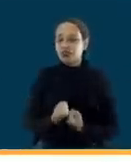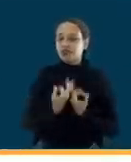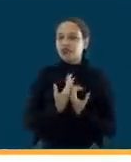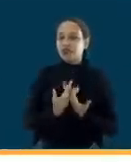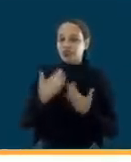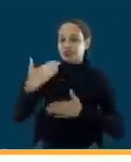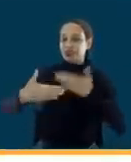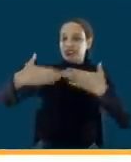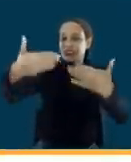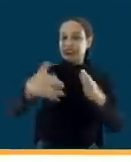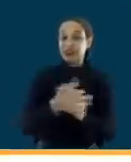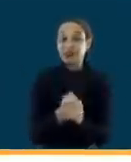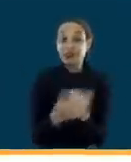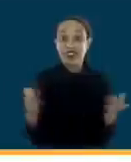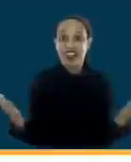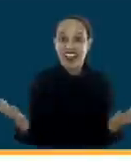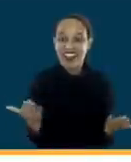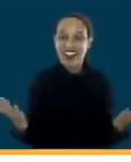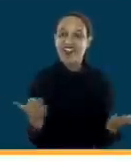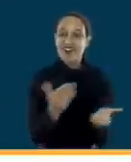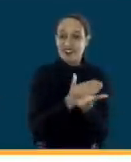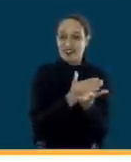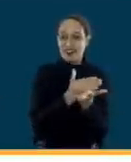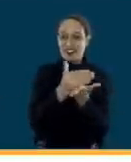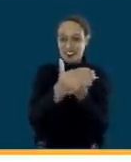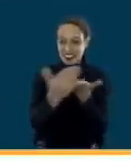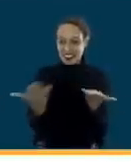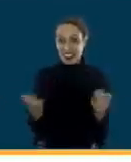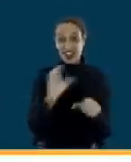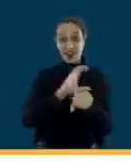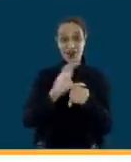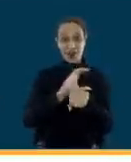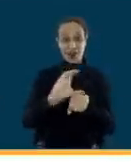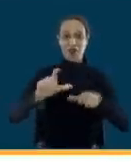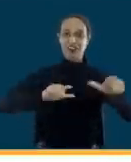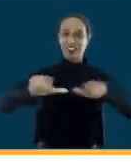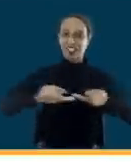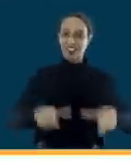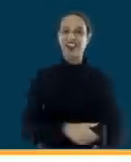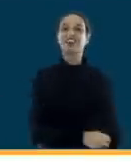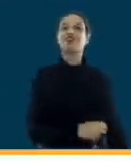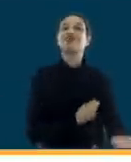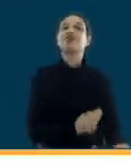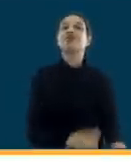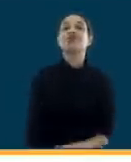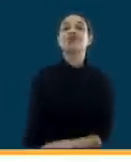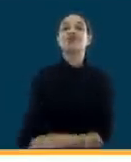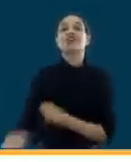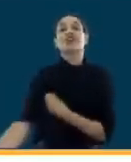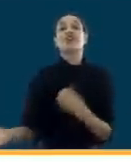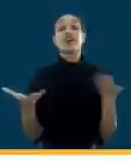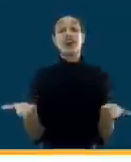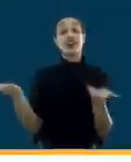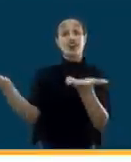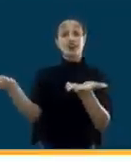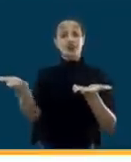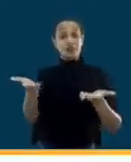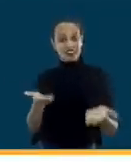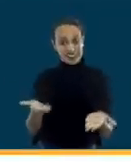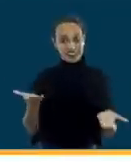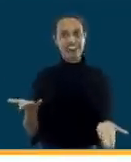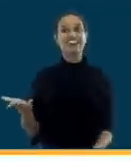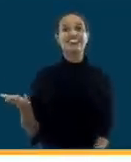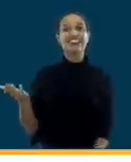mais delongas, dar início ao nosso trabalho, e eu quero convidar aqui diretamente do Centro-Oeste, do Cerrado